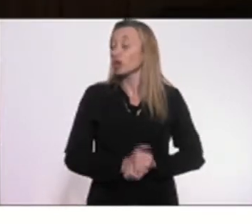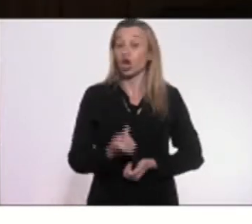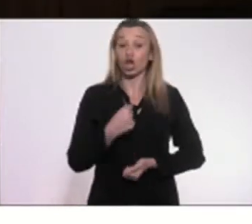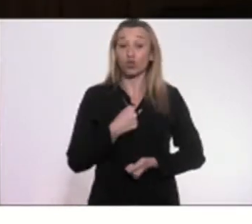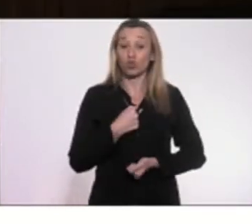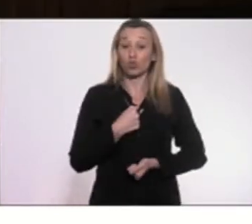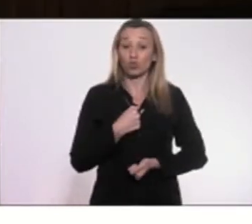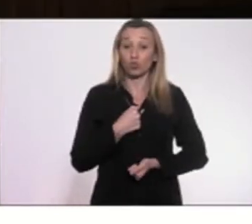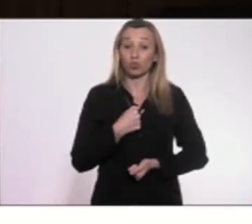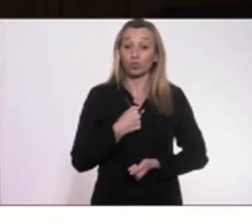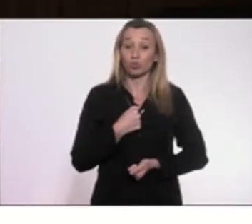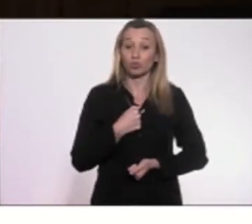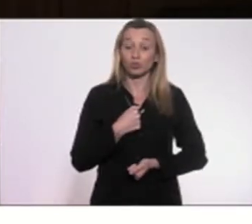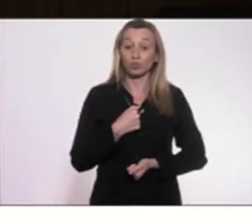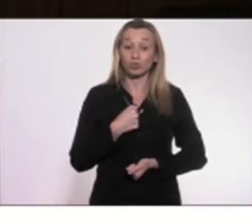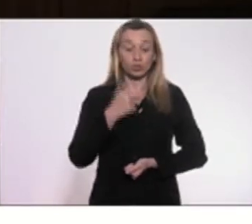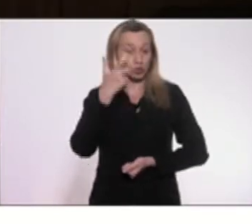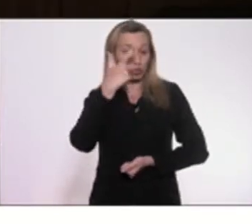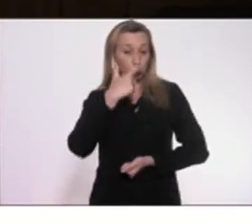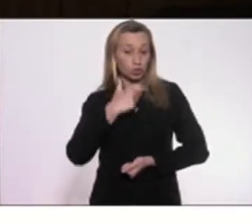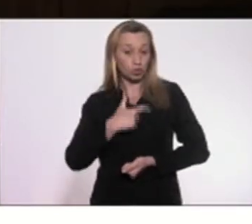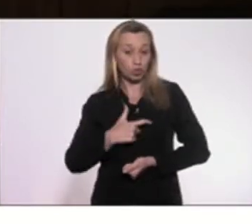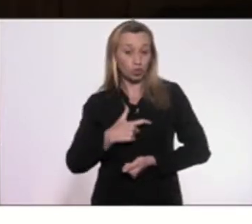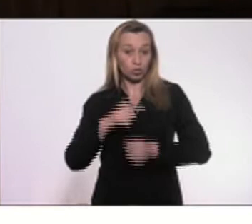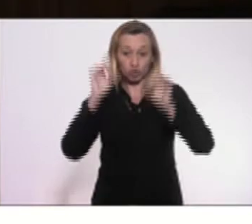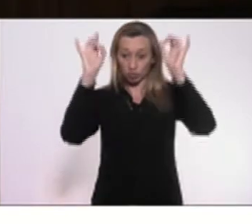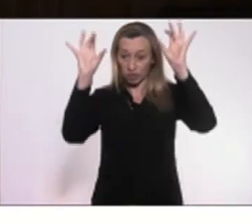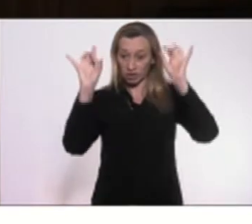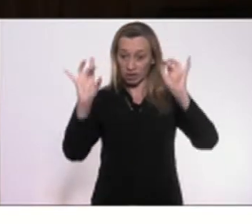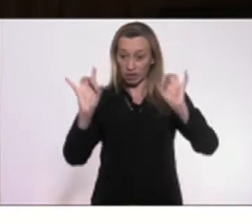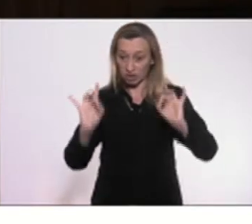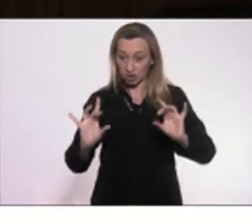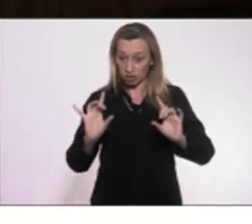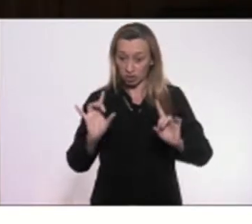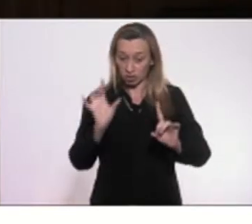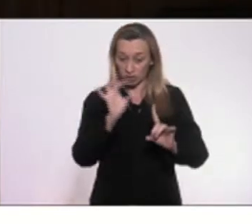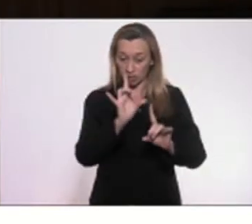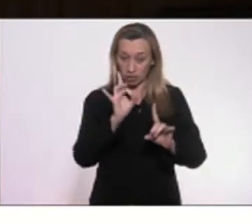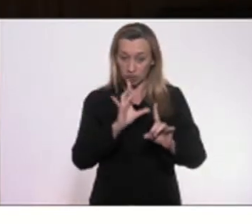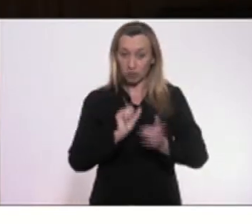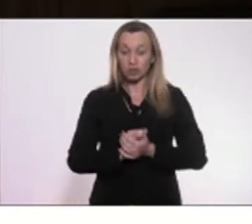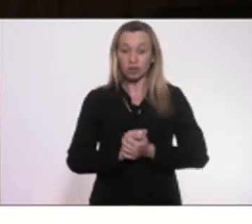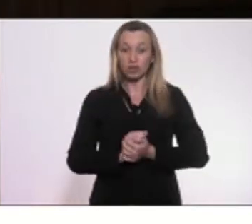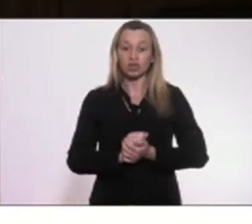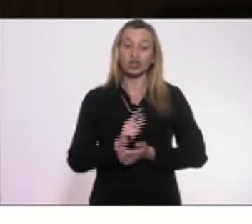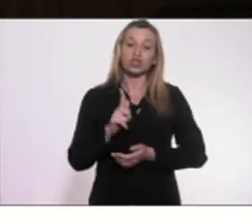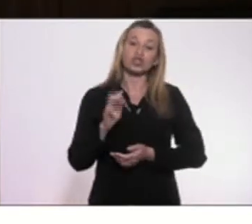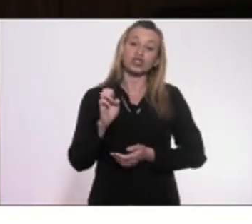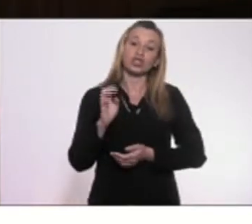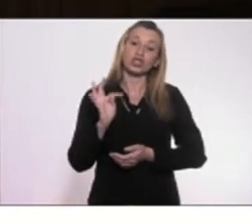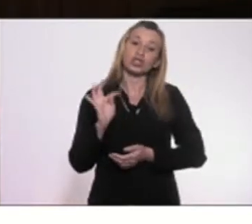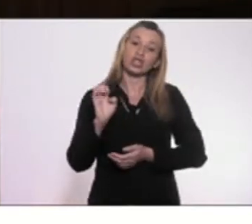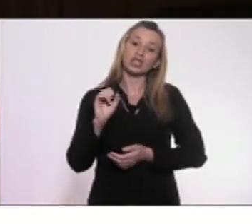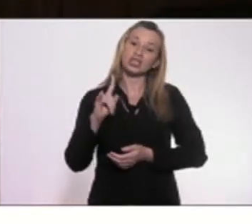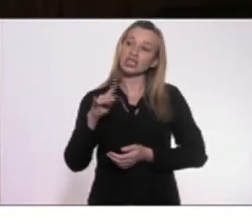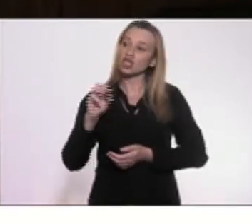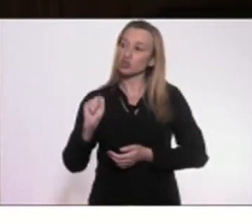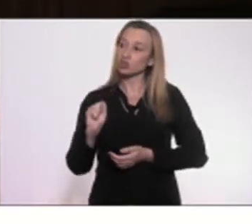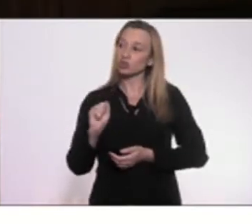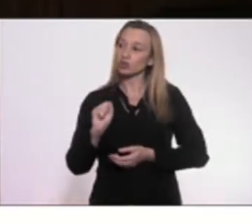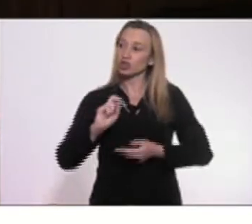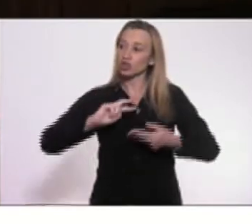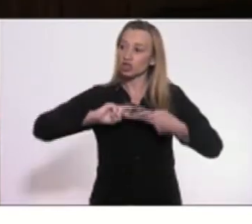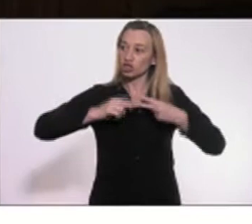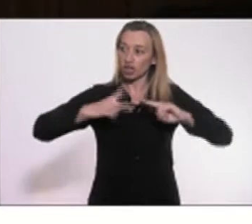eu não sou um especialista em geneticismo, mas gosto